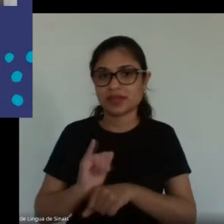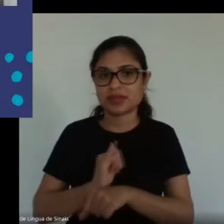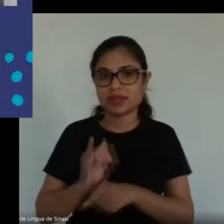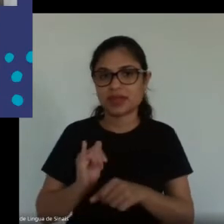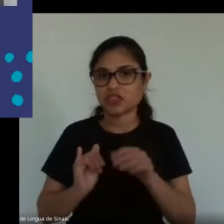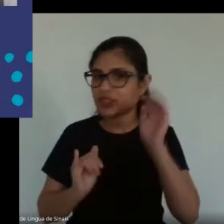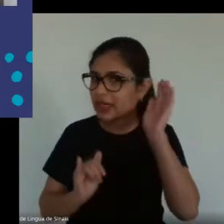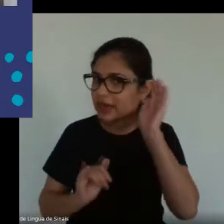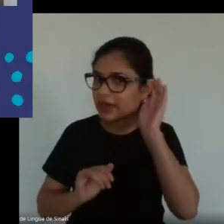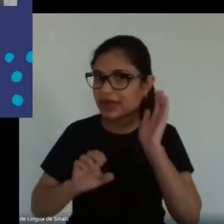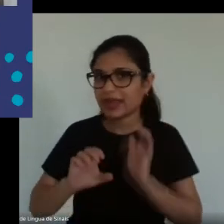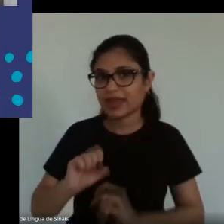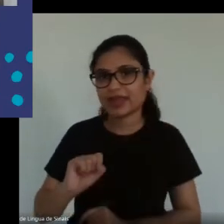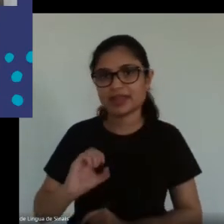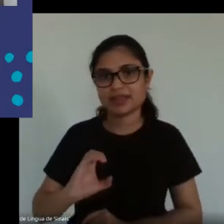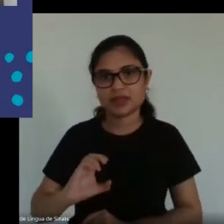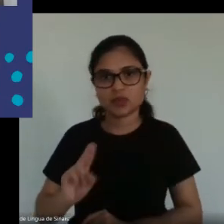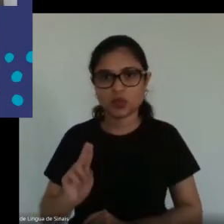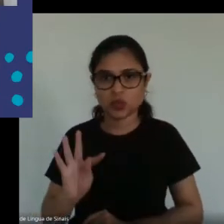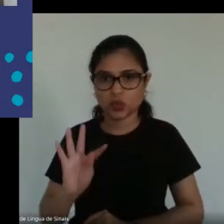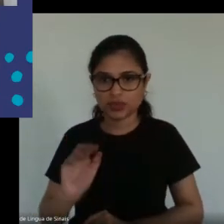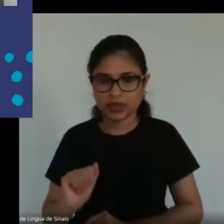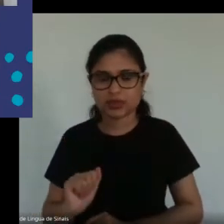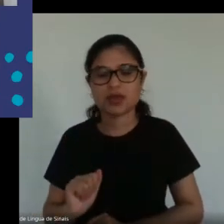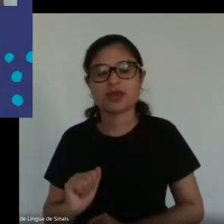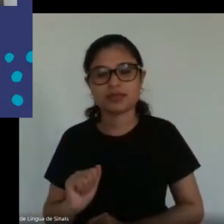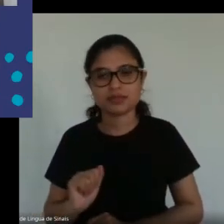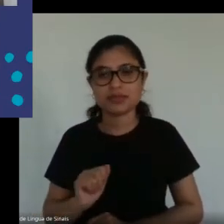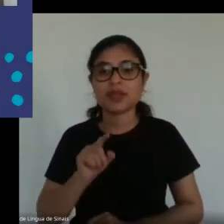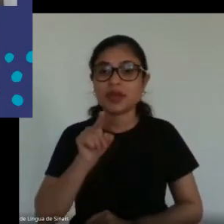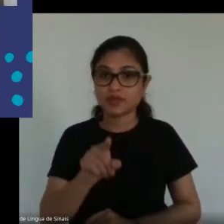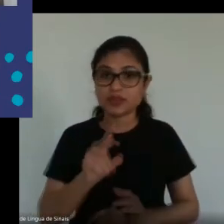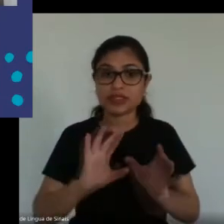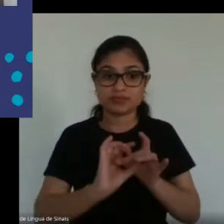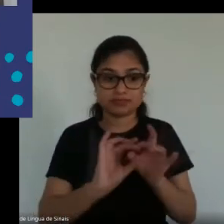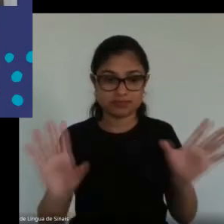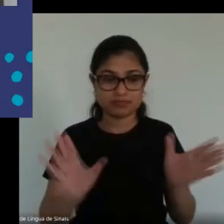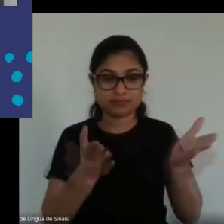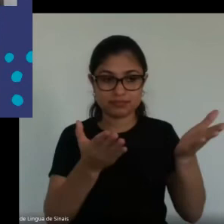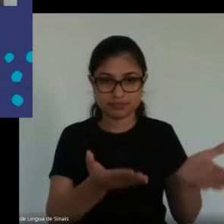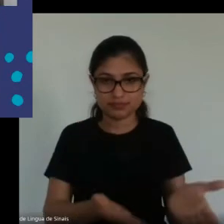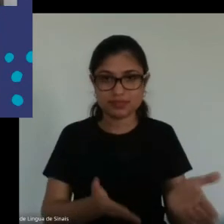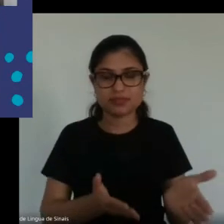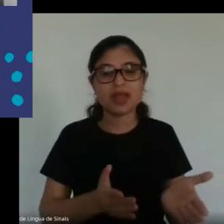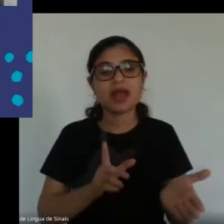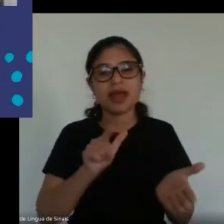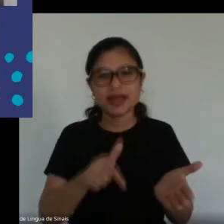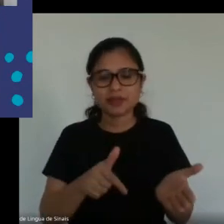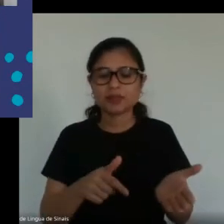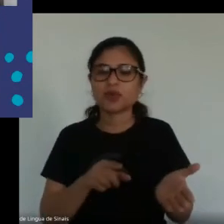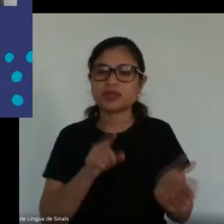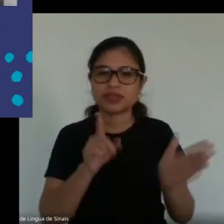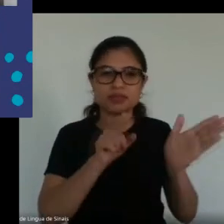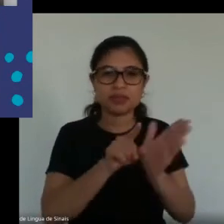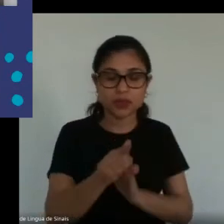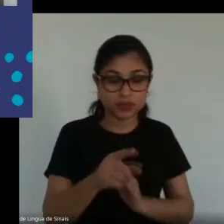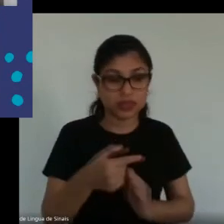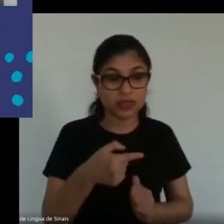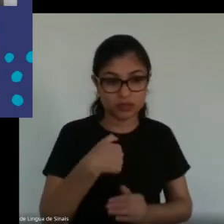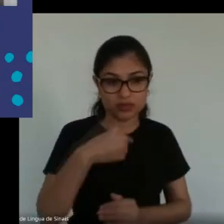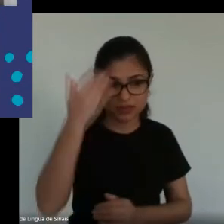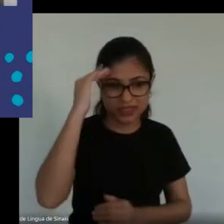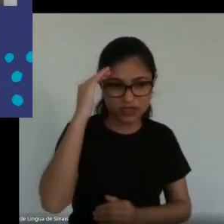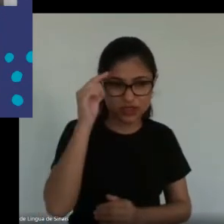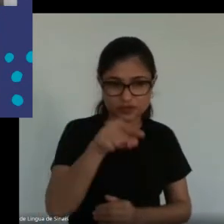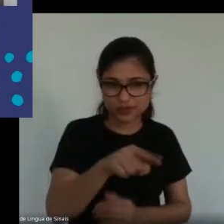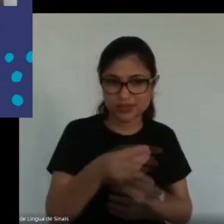escuta, se a gente coloca ela à disposição dessas pessoas e depois faz uma perguntinha básica, oi, entendi como é que você está, é